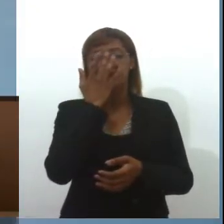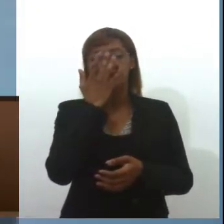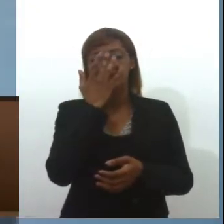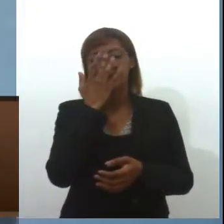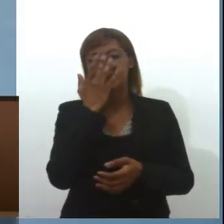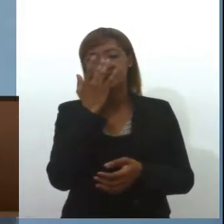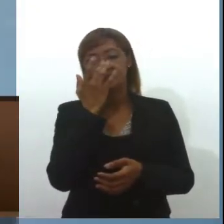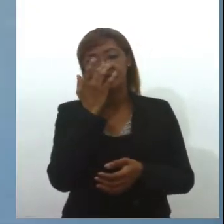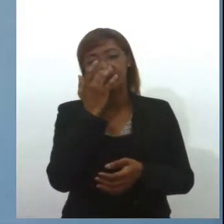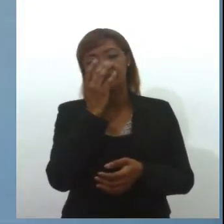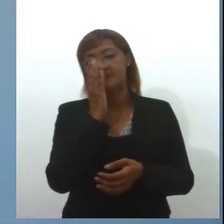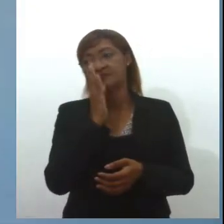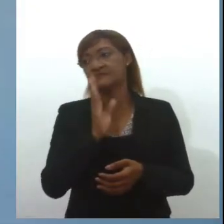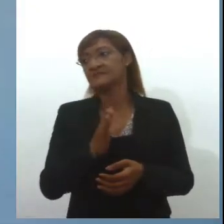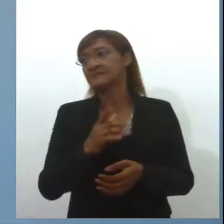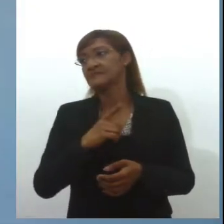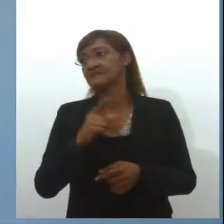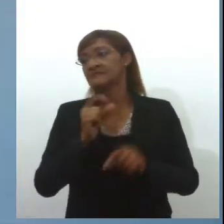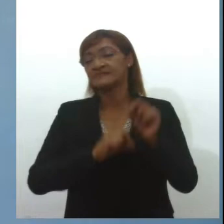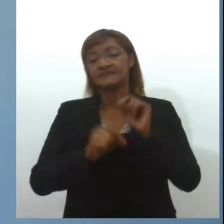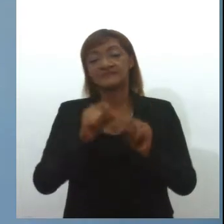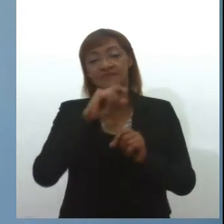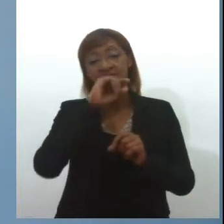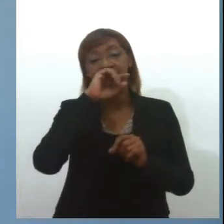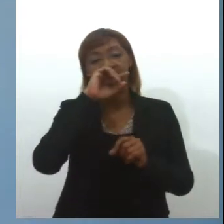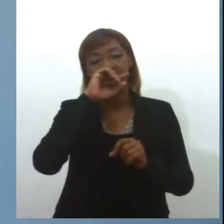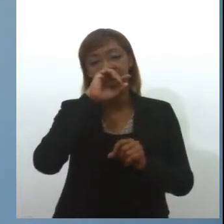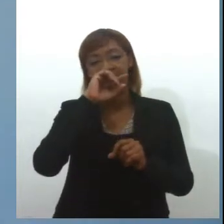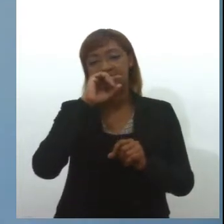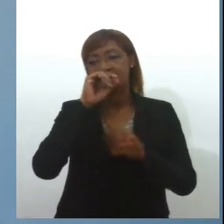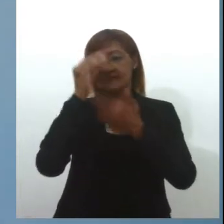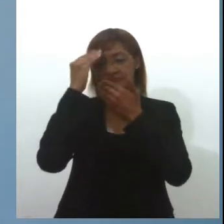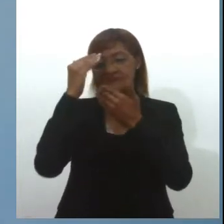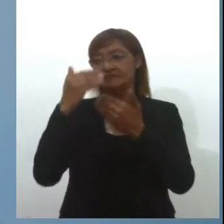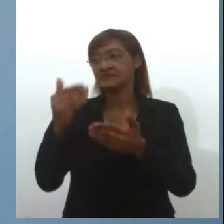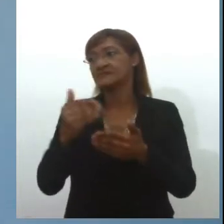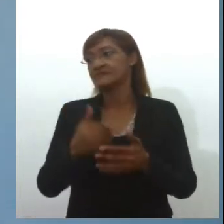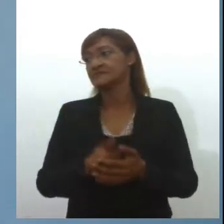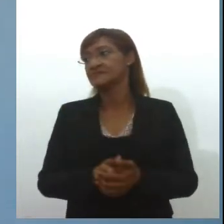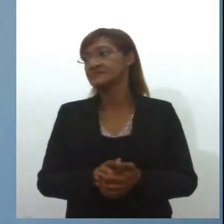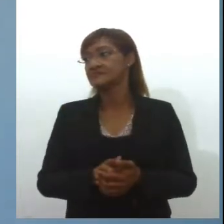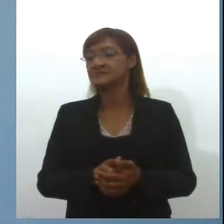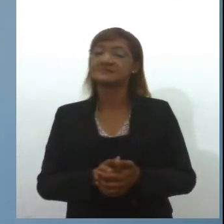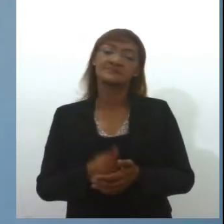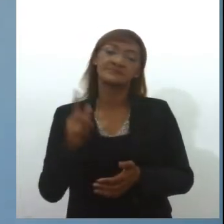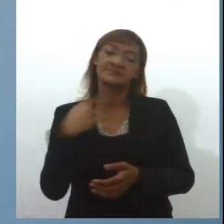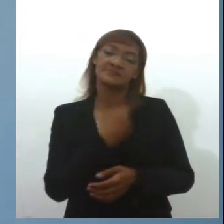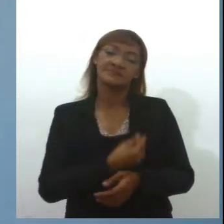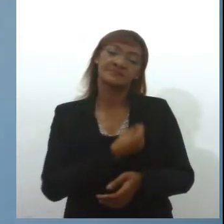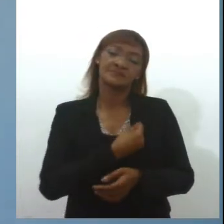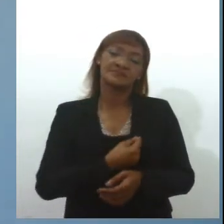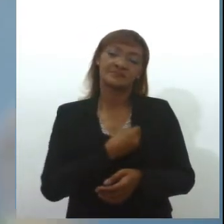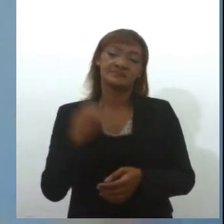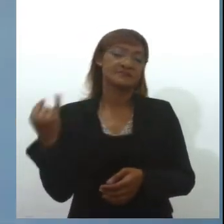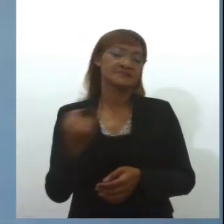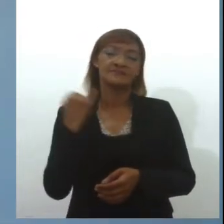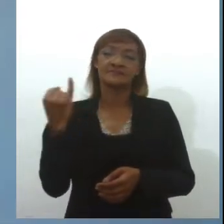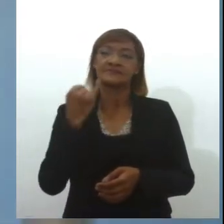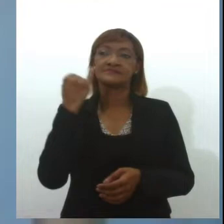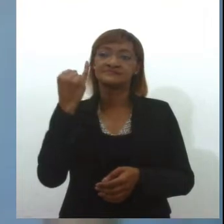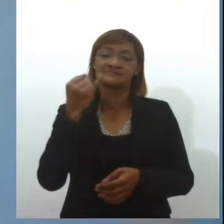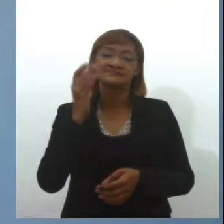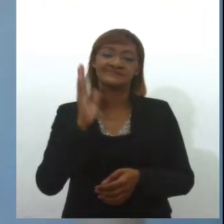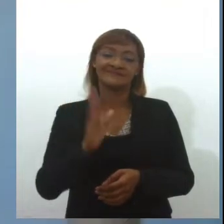estou aqui sempre à disposição, é um prazer estar aqui. Realmente é um momento muito complicado que a gente passa mas é importantíssimo o ouvinte estar